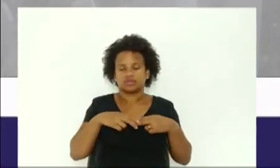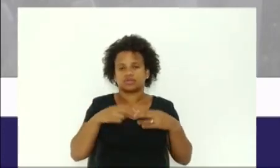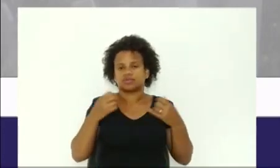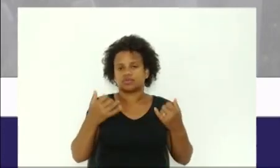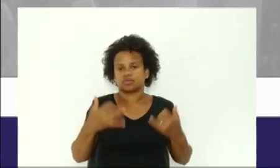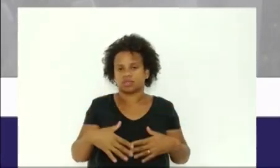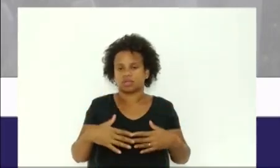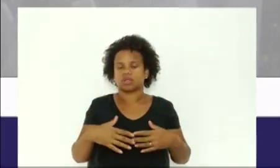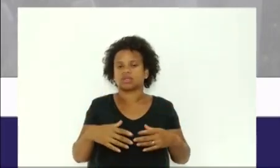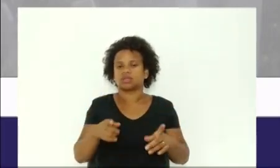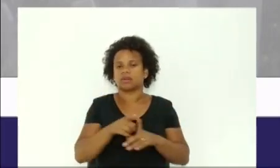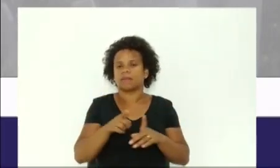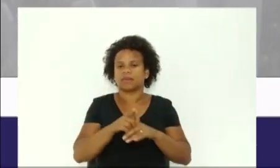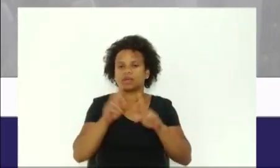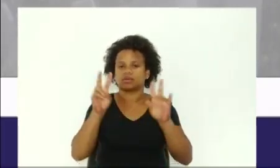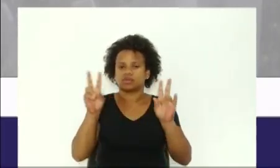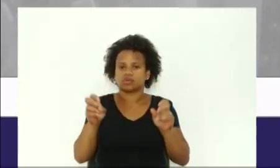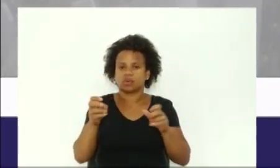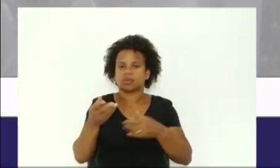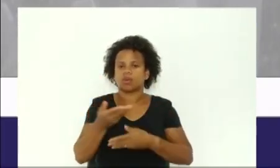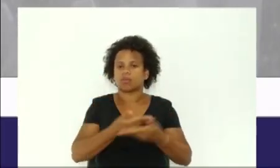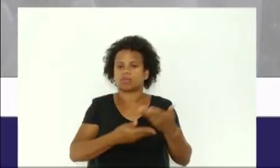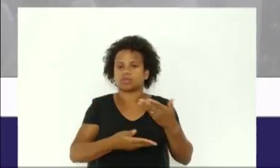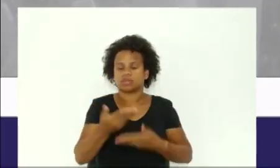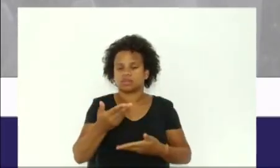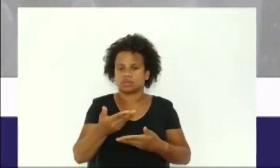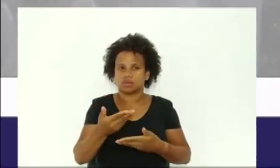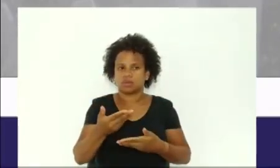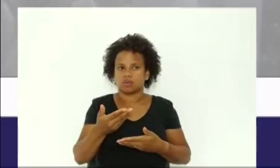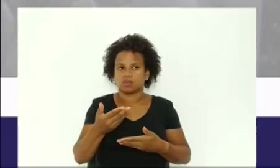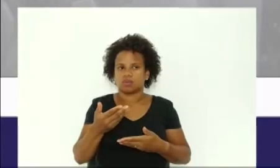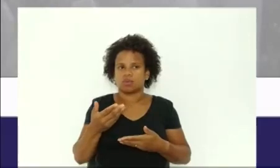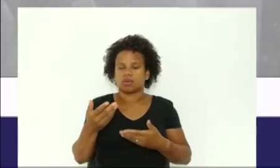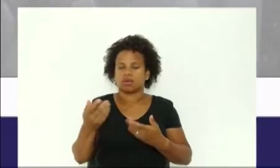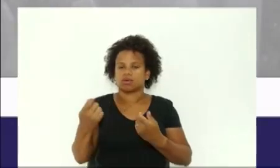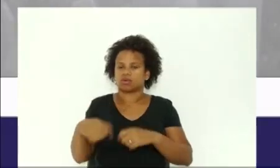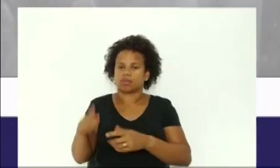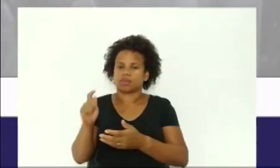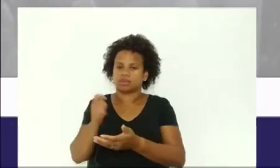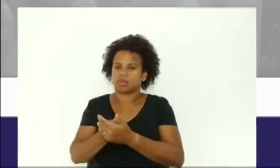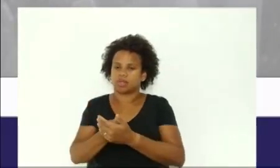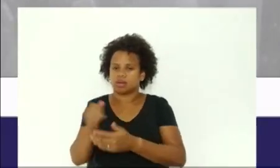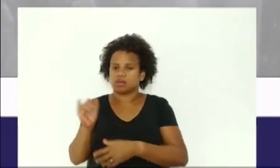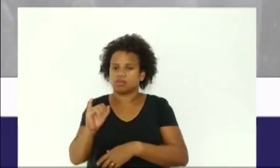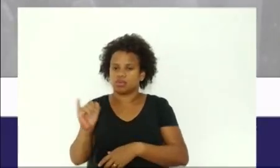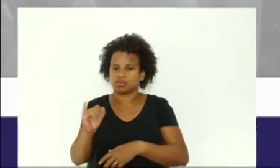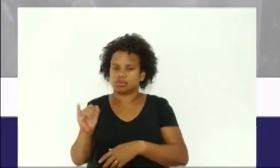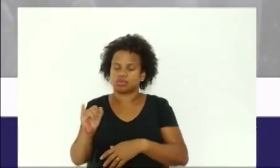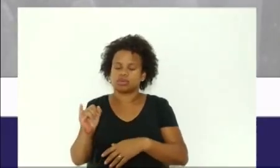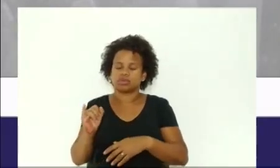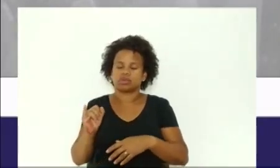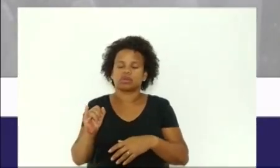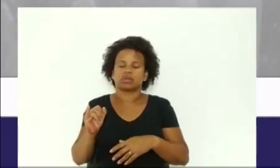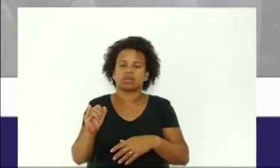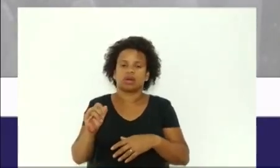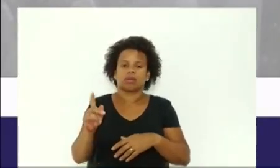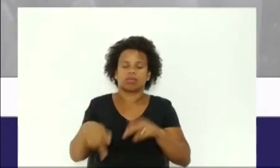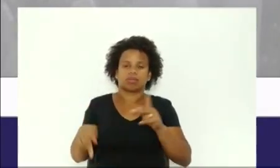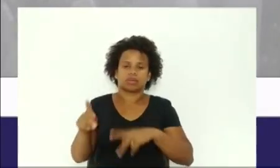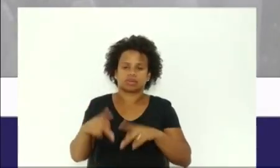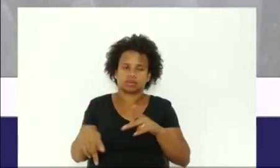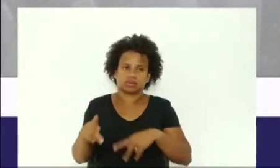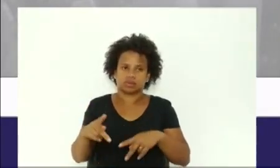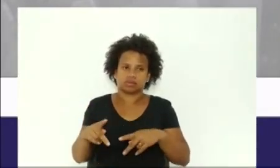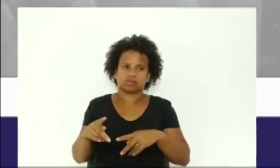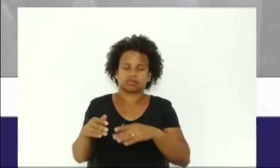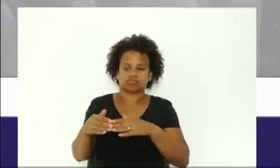essa questão da compensação da renúncia de receita do imposto que será, então, isentados à população. Que esse documento